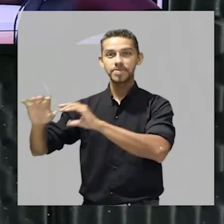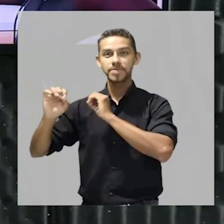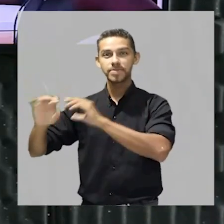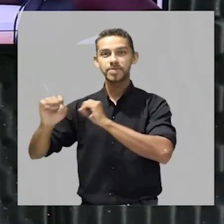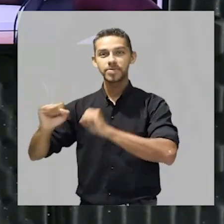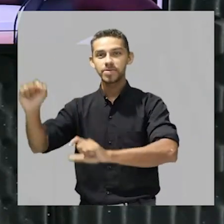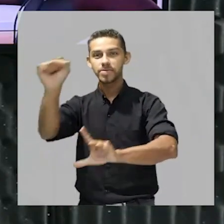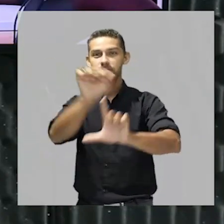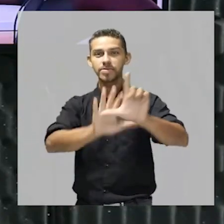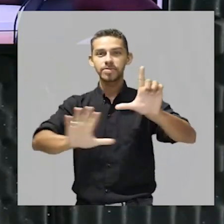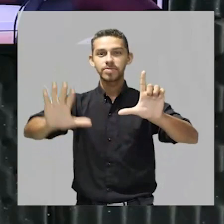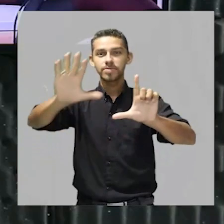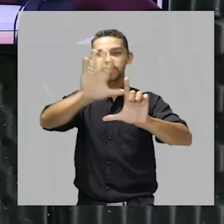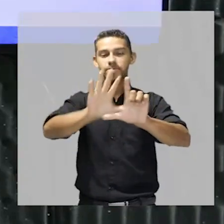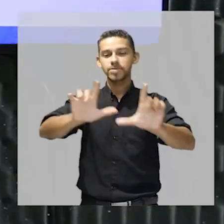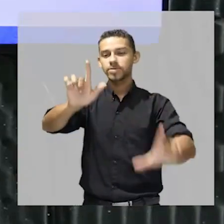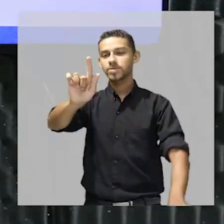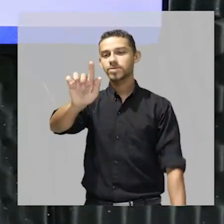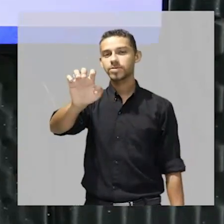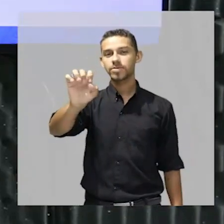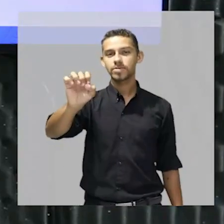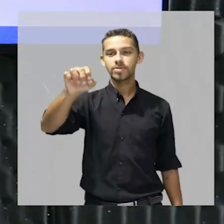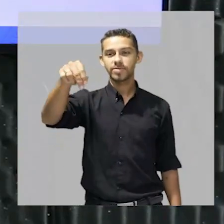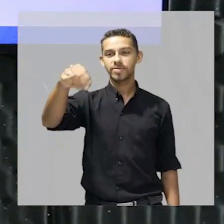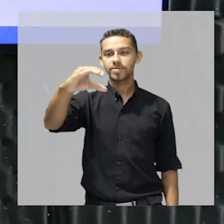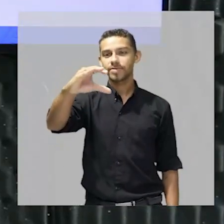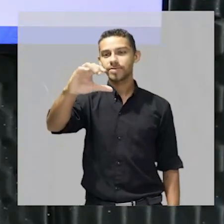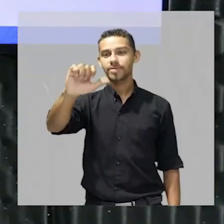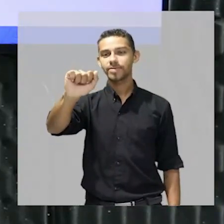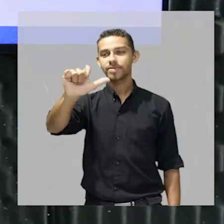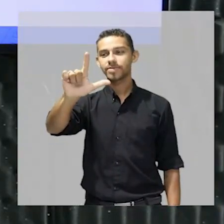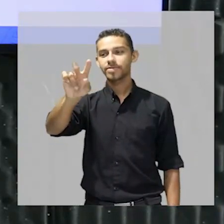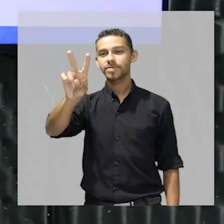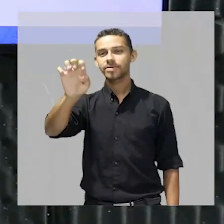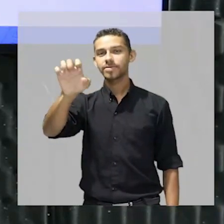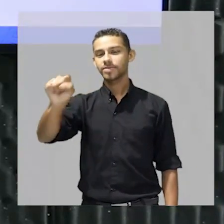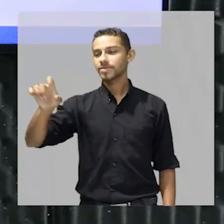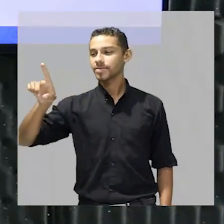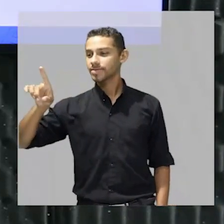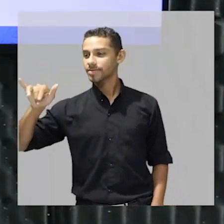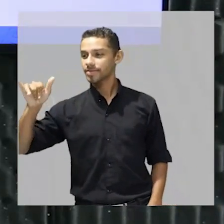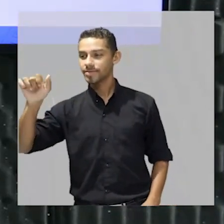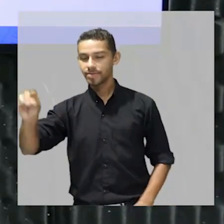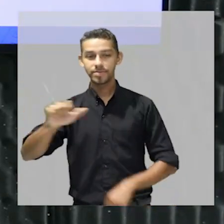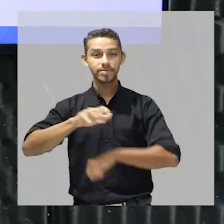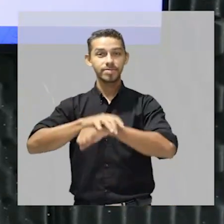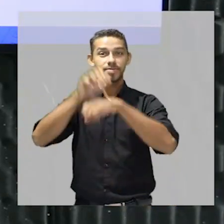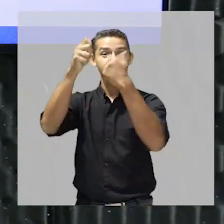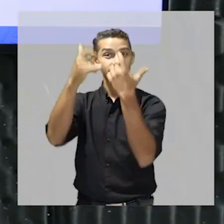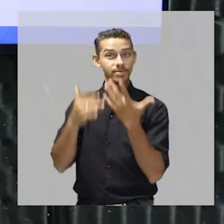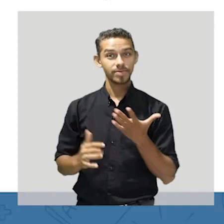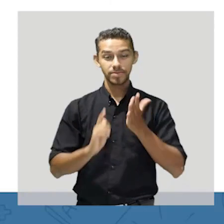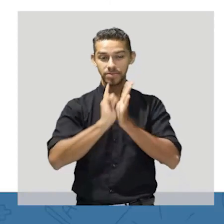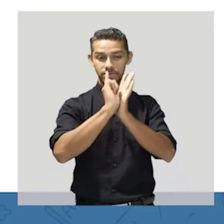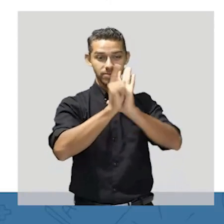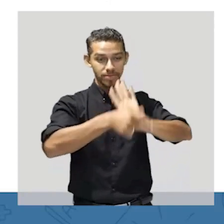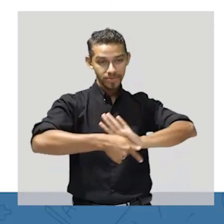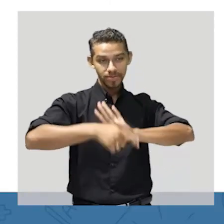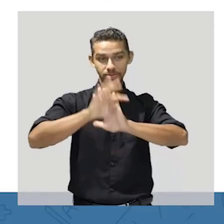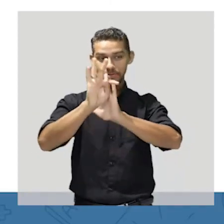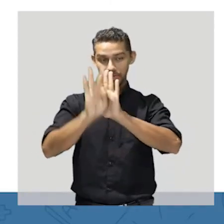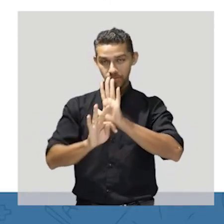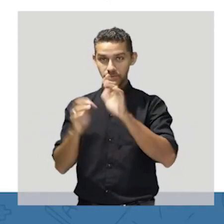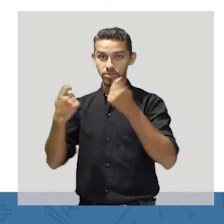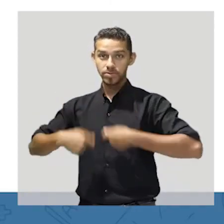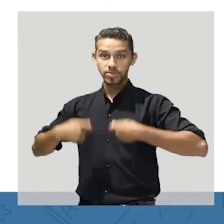Gonçalves Dias vamos de questões ainda estamos falando dos gêneros textuais de acordo com as nossas necessidades